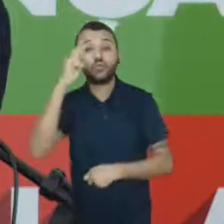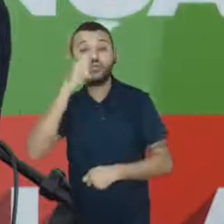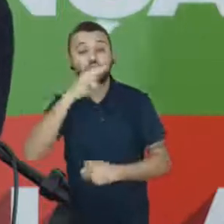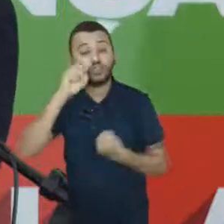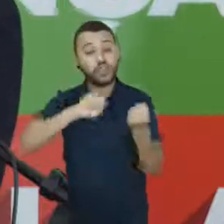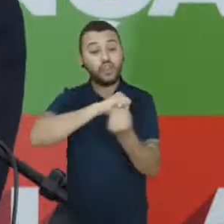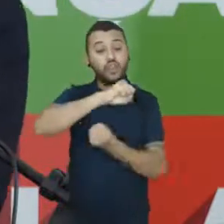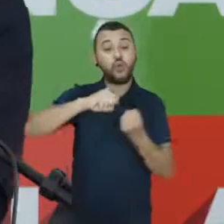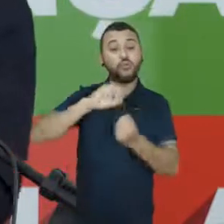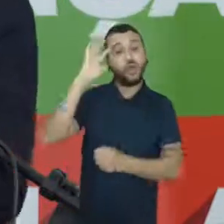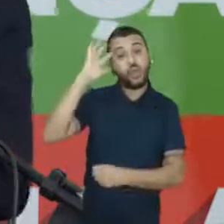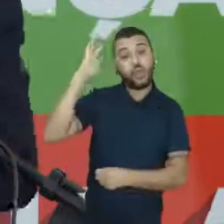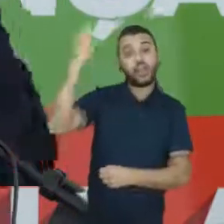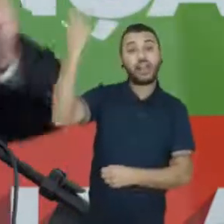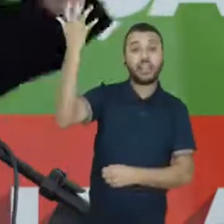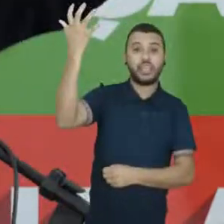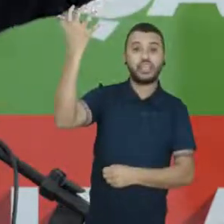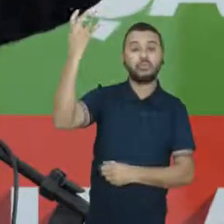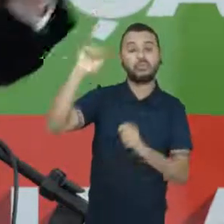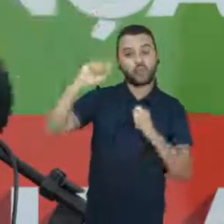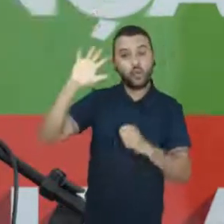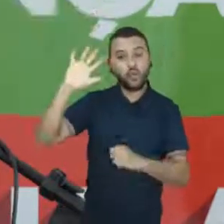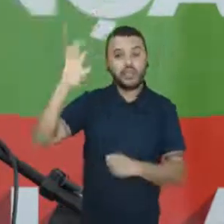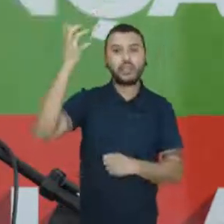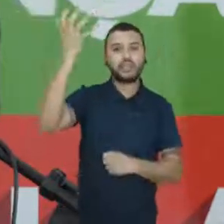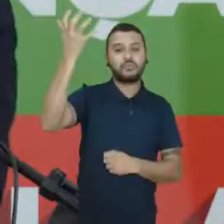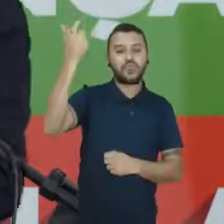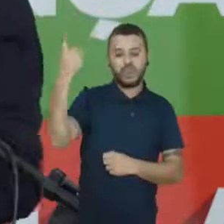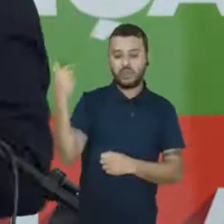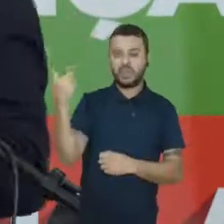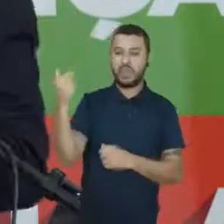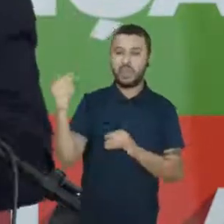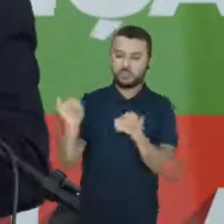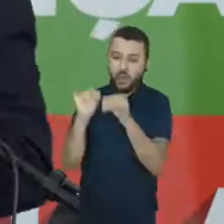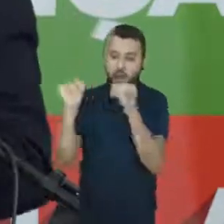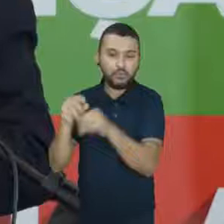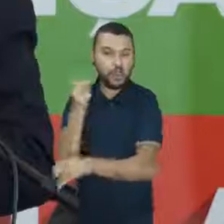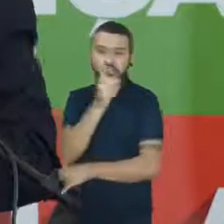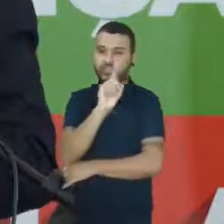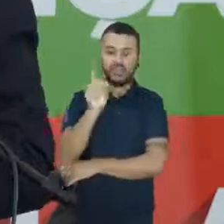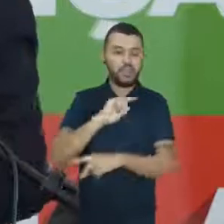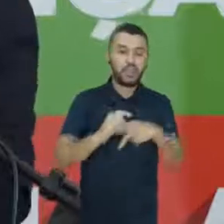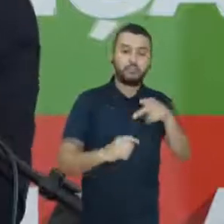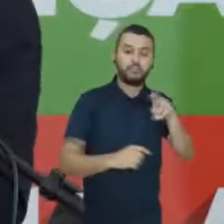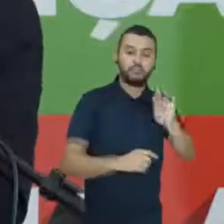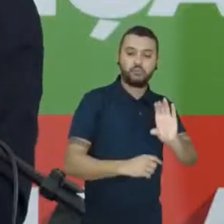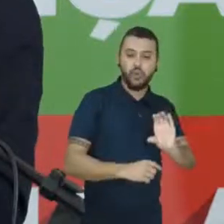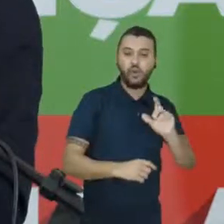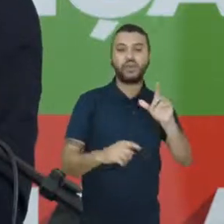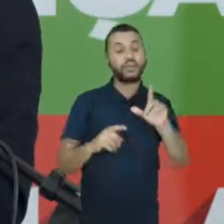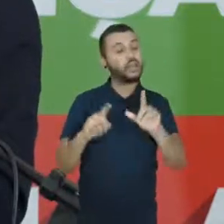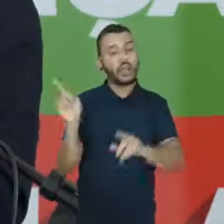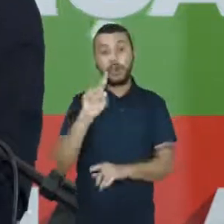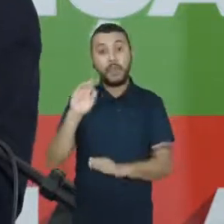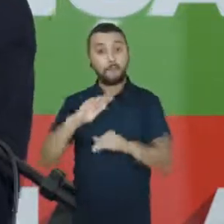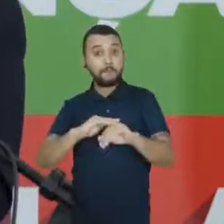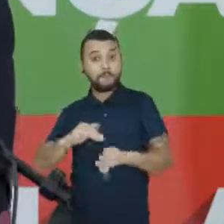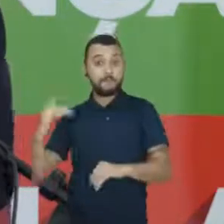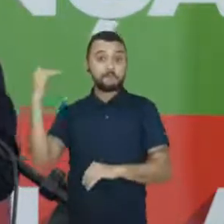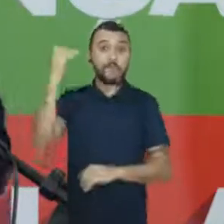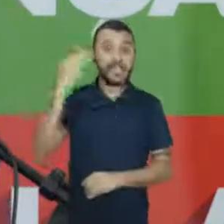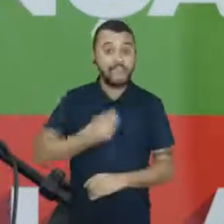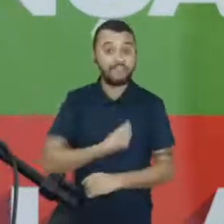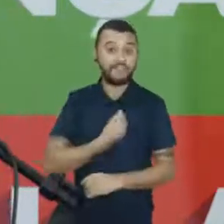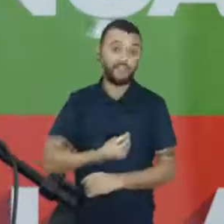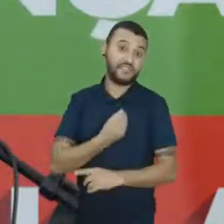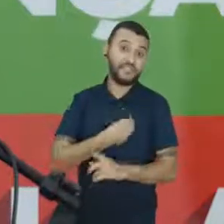uma questão secundária, não é mais uma questão da USP ou da PUC, é uma questão de sobrevida da humanidade. E que produzir